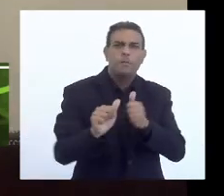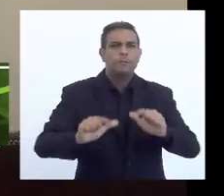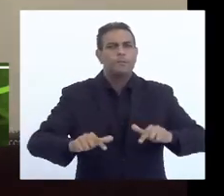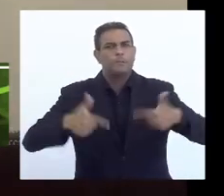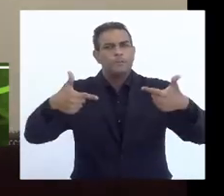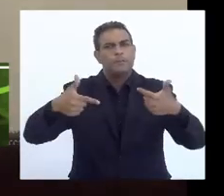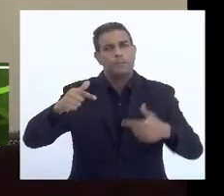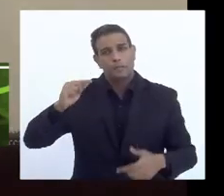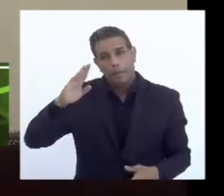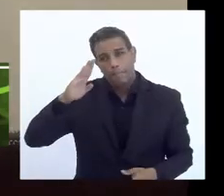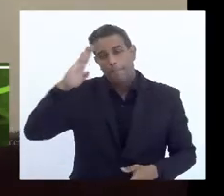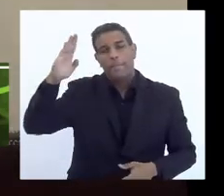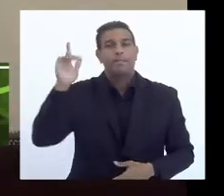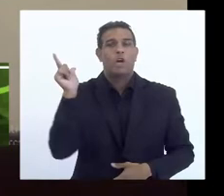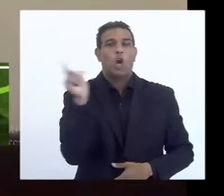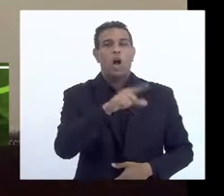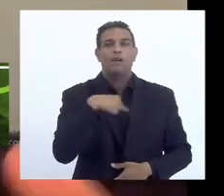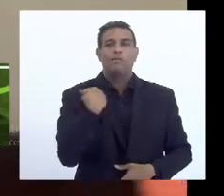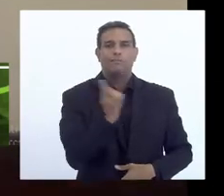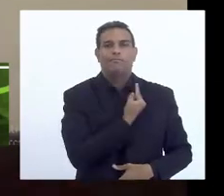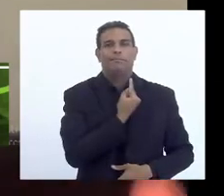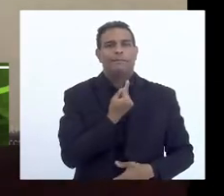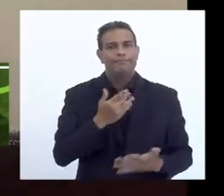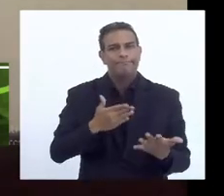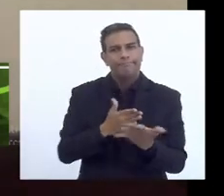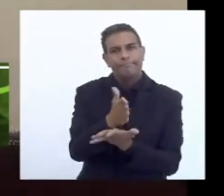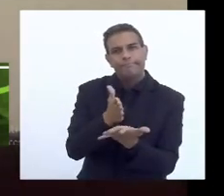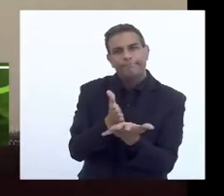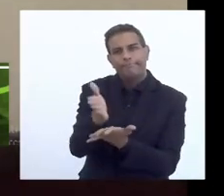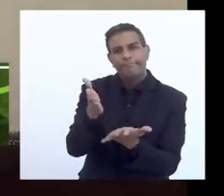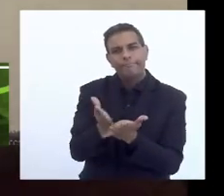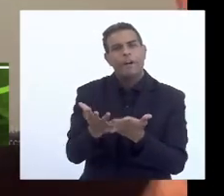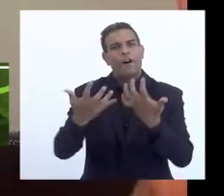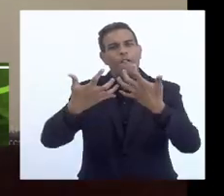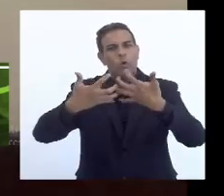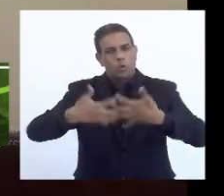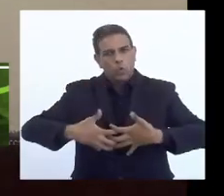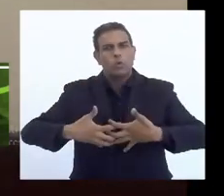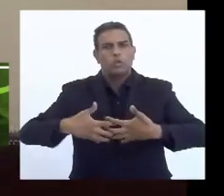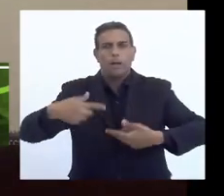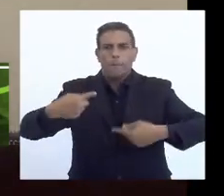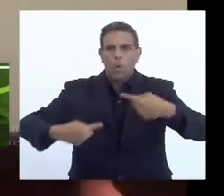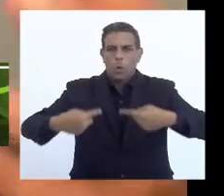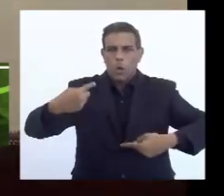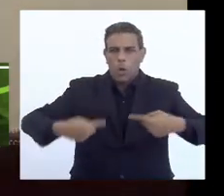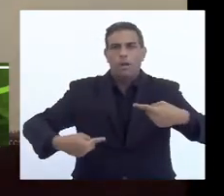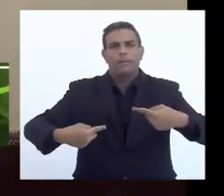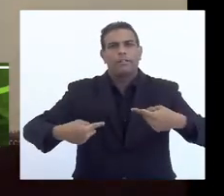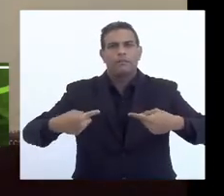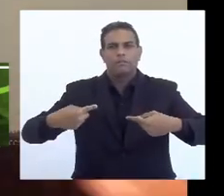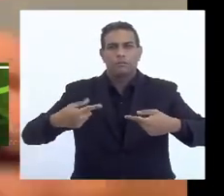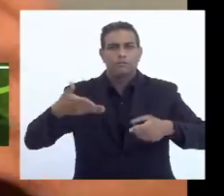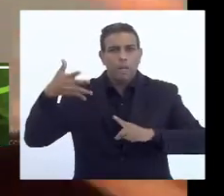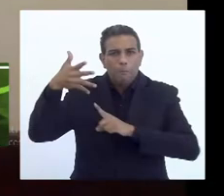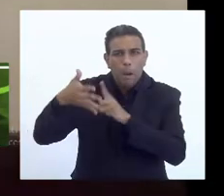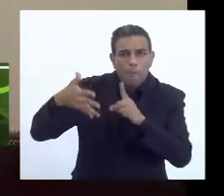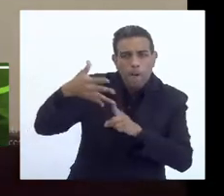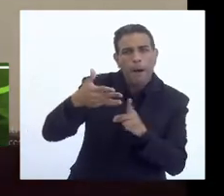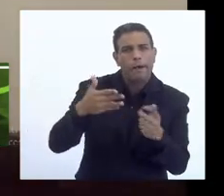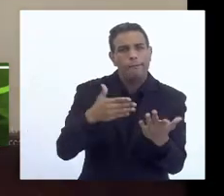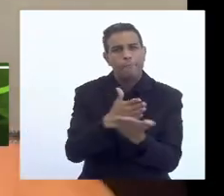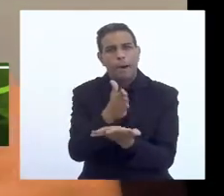assumindo e, principalmente, no exercício da função pública política, nos debates eleitorais, nas